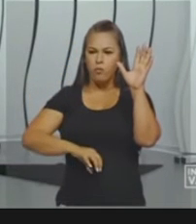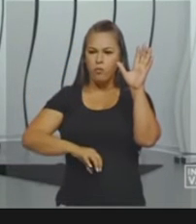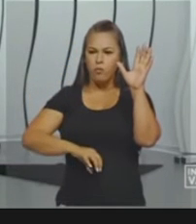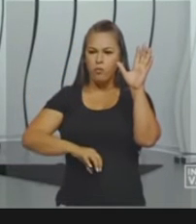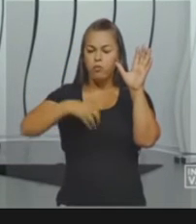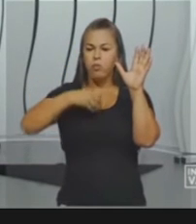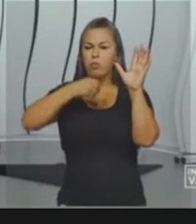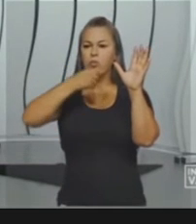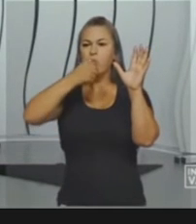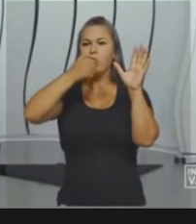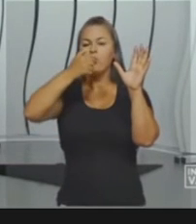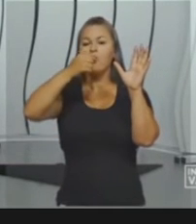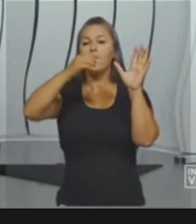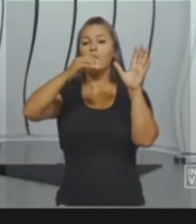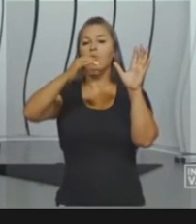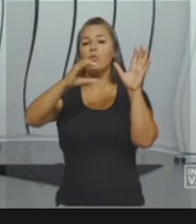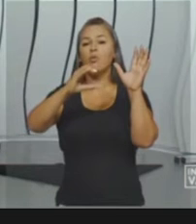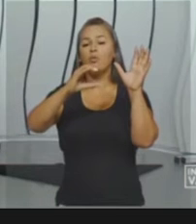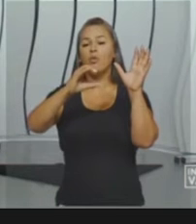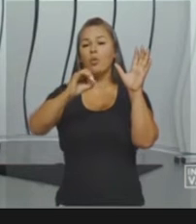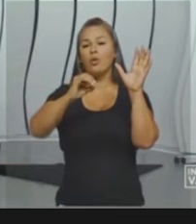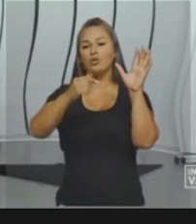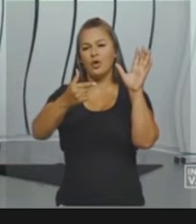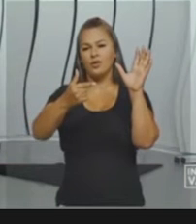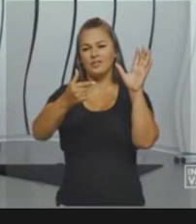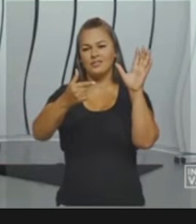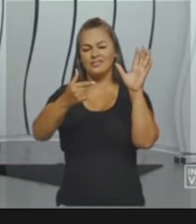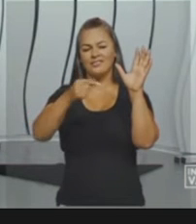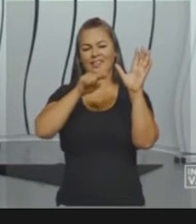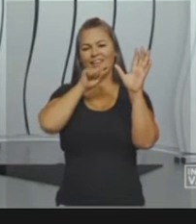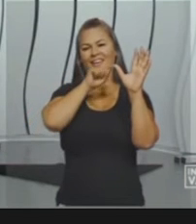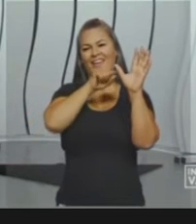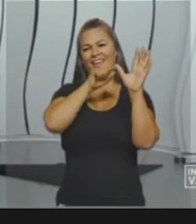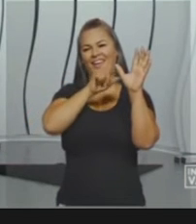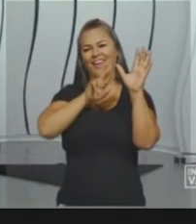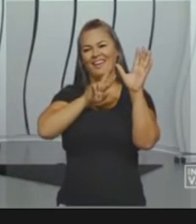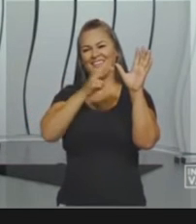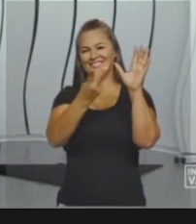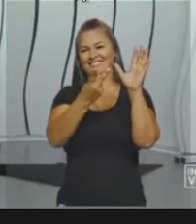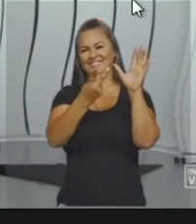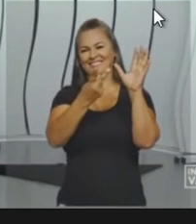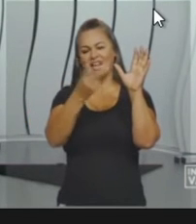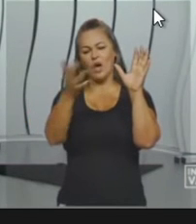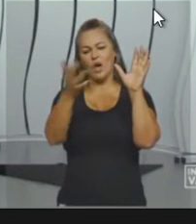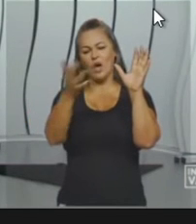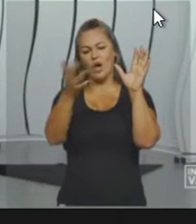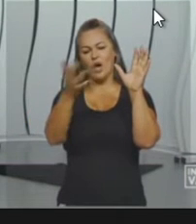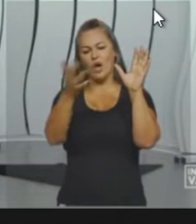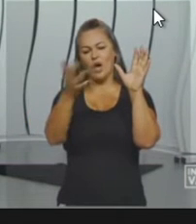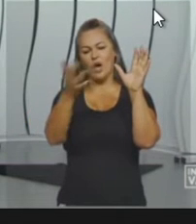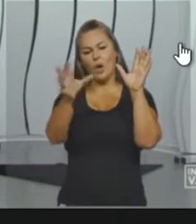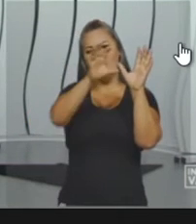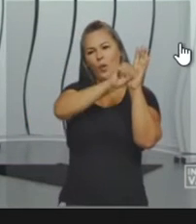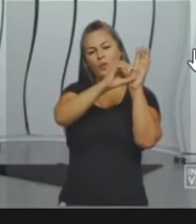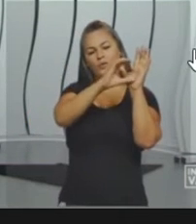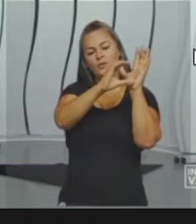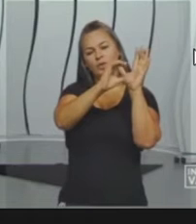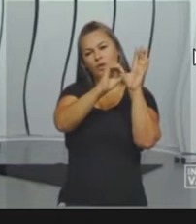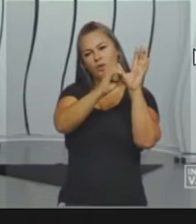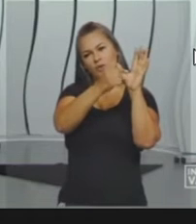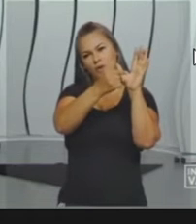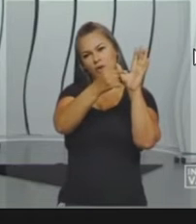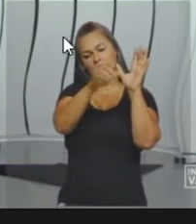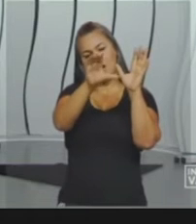troca. Então, os animais participam no equilíbrio da fotossíntese. Quando junta todos os animais do planeta produzindo